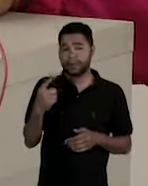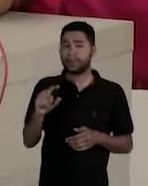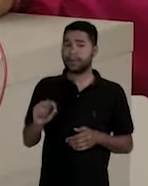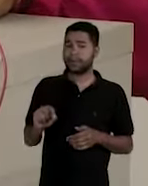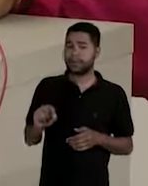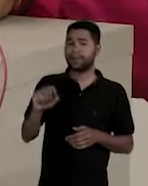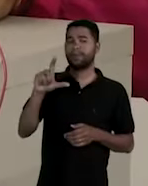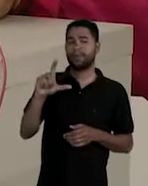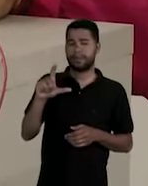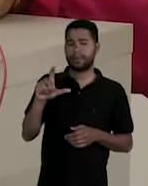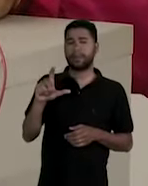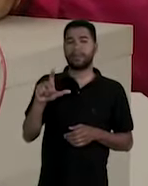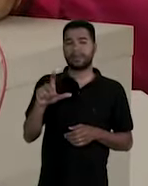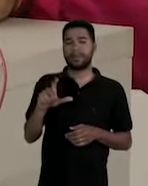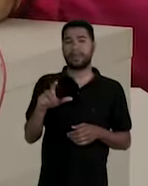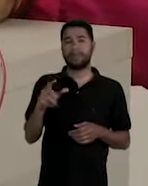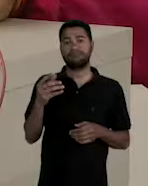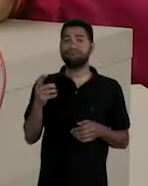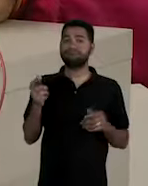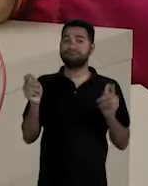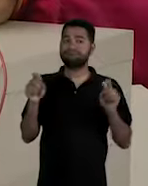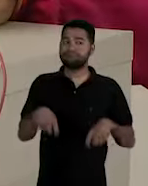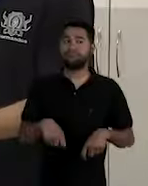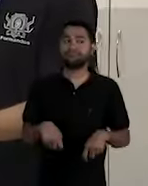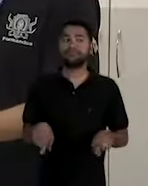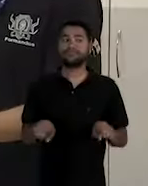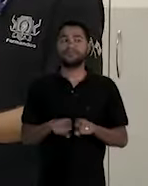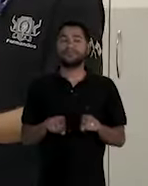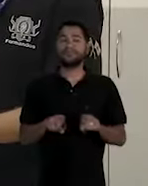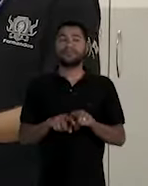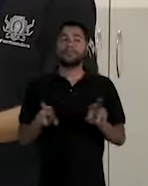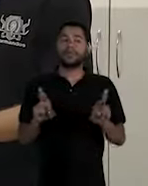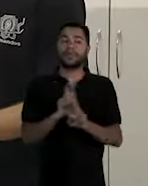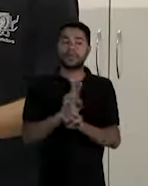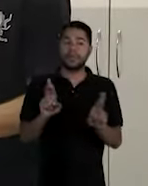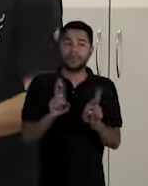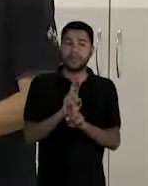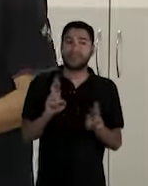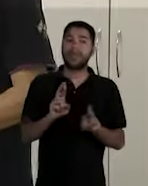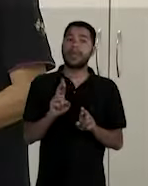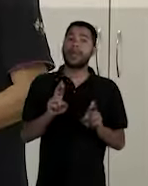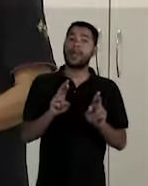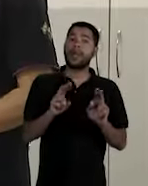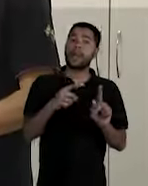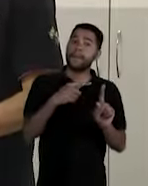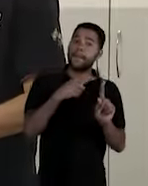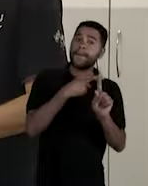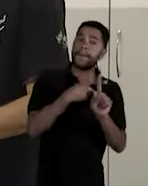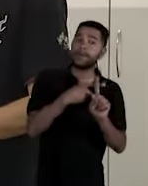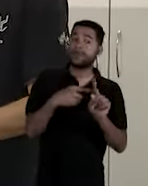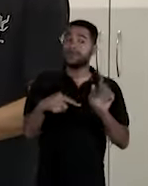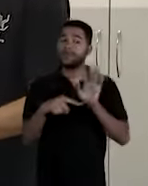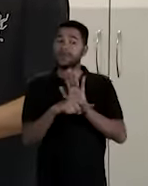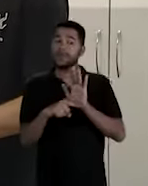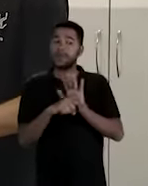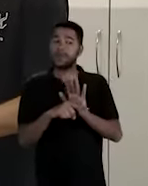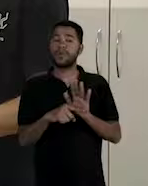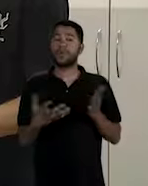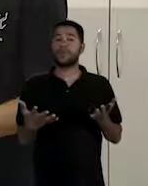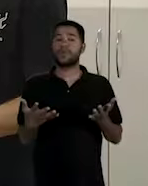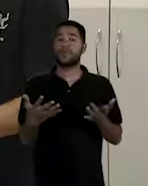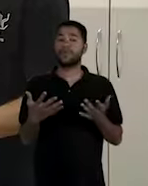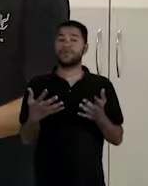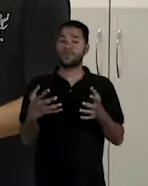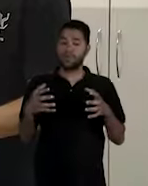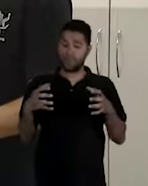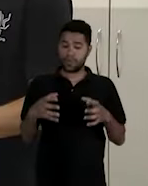aumentar a eficiência das baterias. E com relação às vantagens e desvantagens do motor